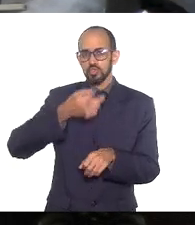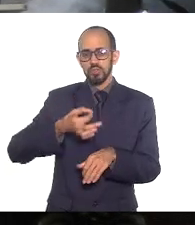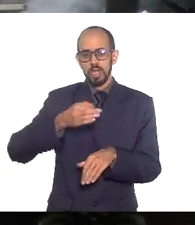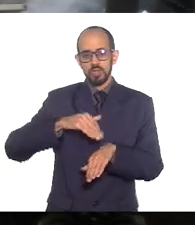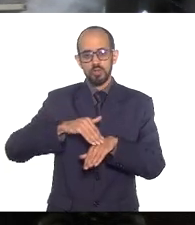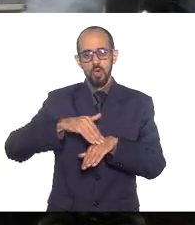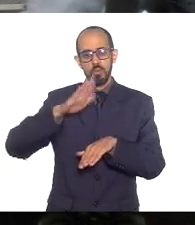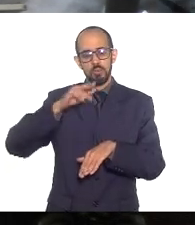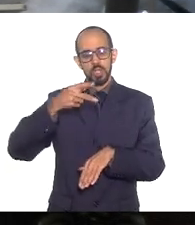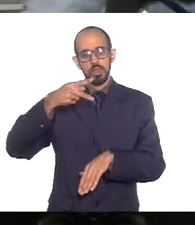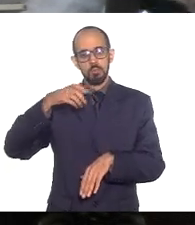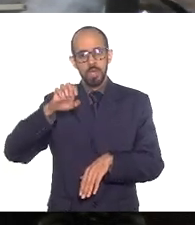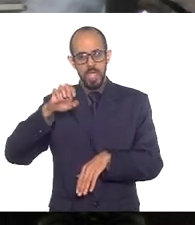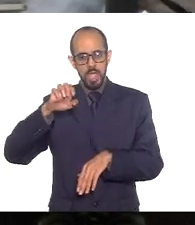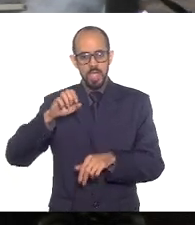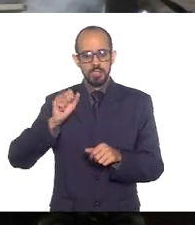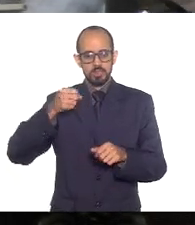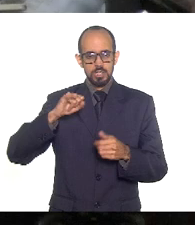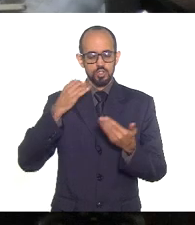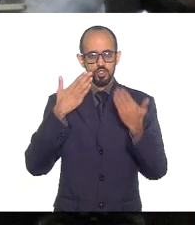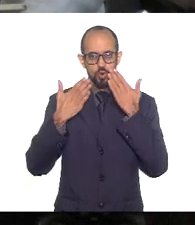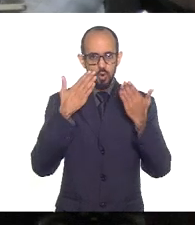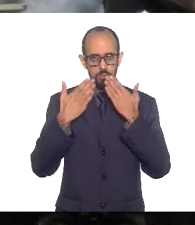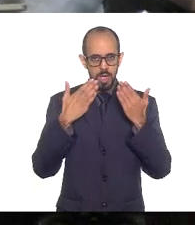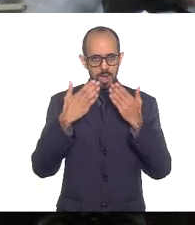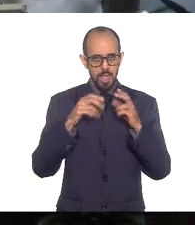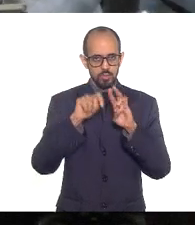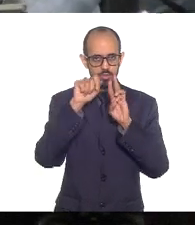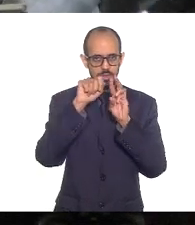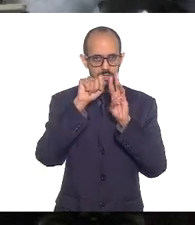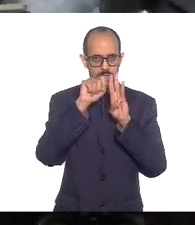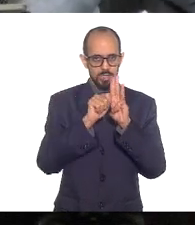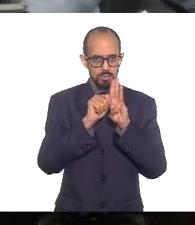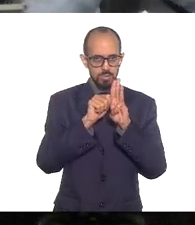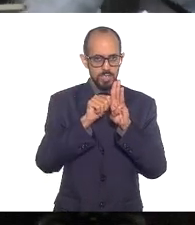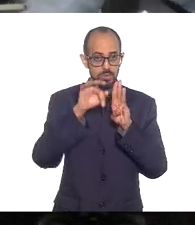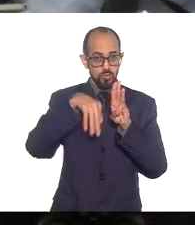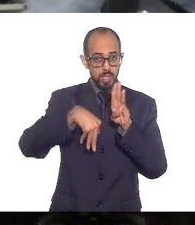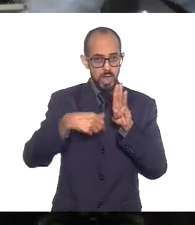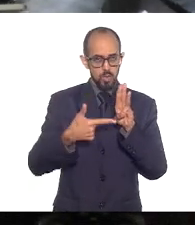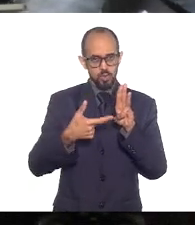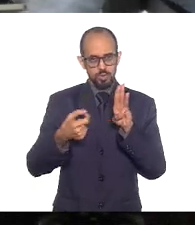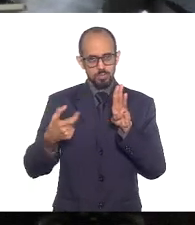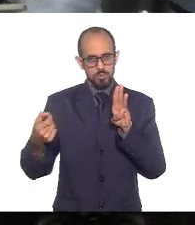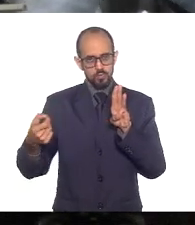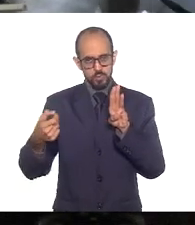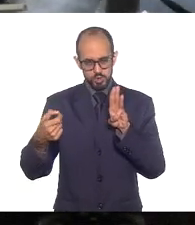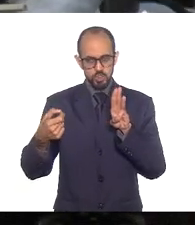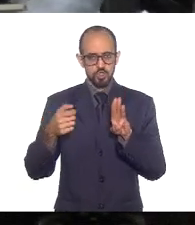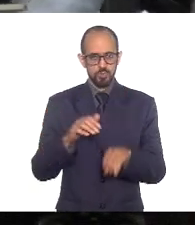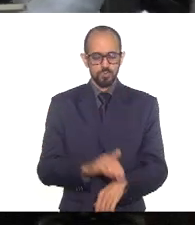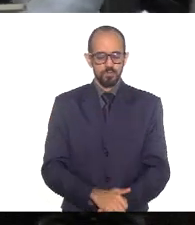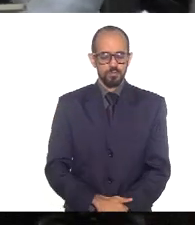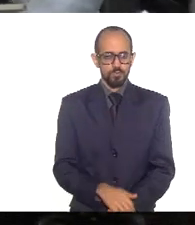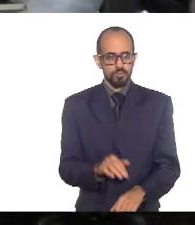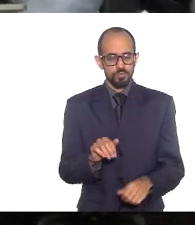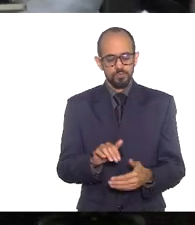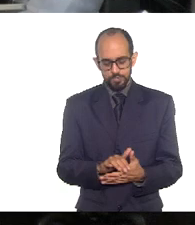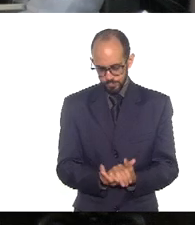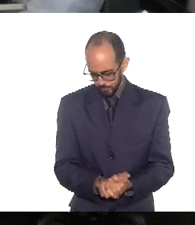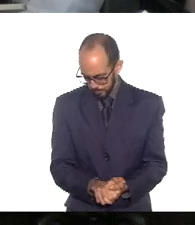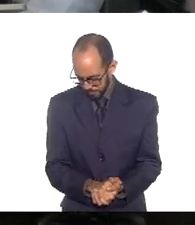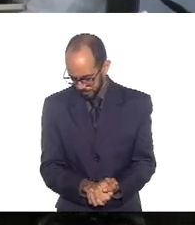especial resguardada comparação do último trimestre 2020.com primeiro semestre de 2011